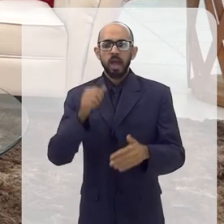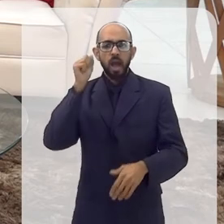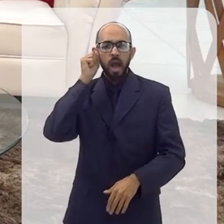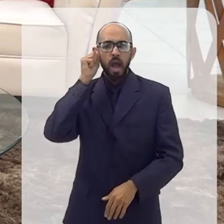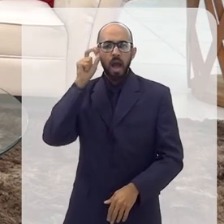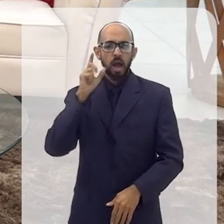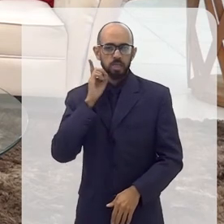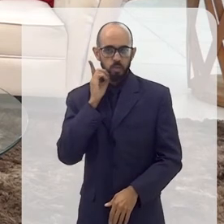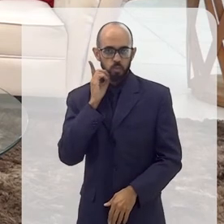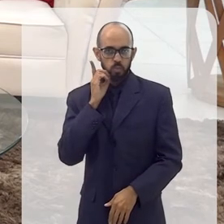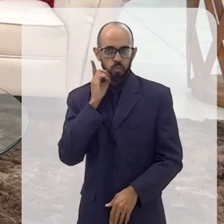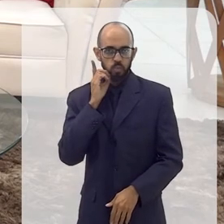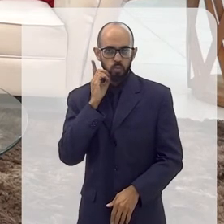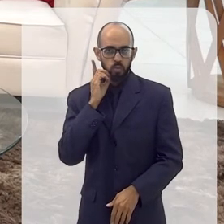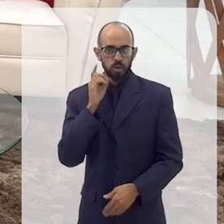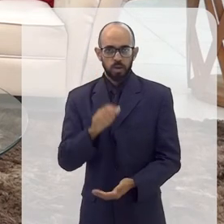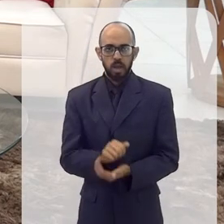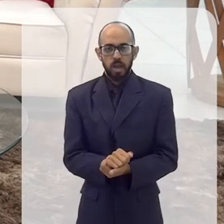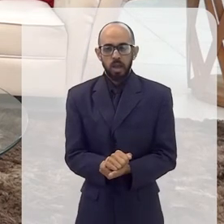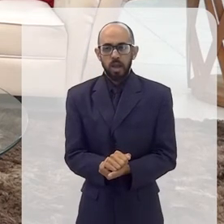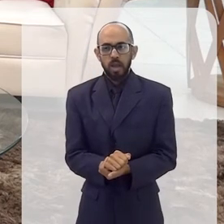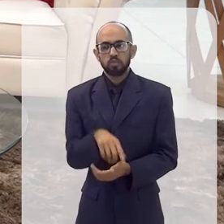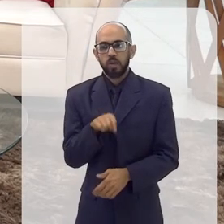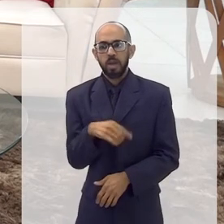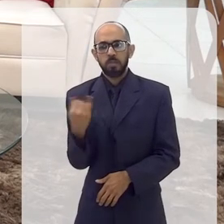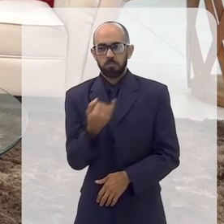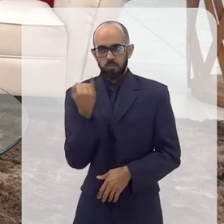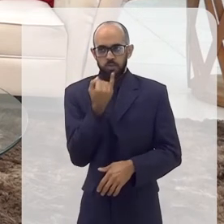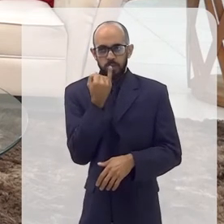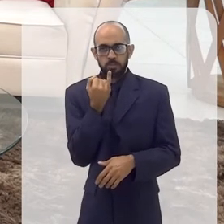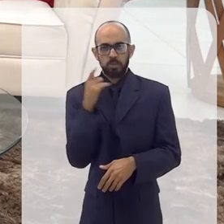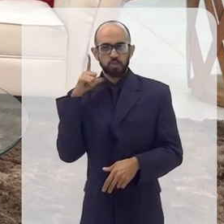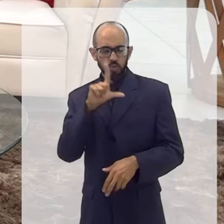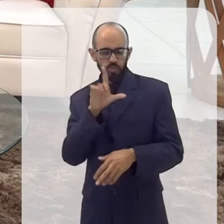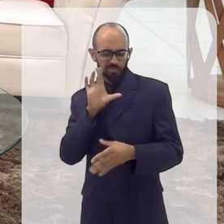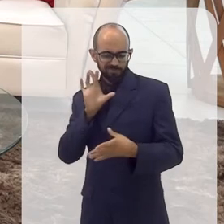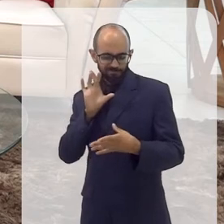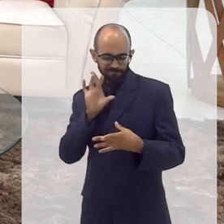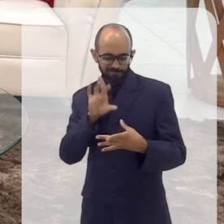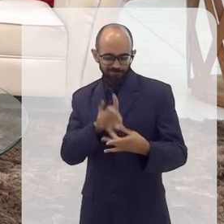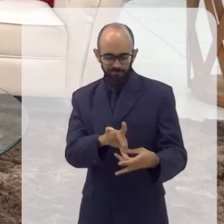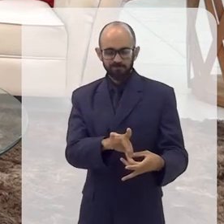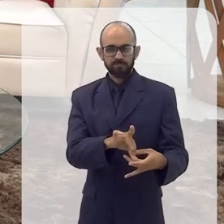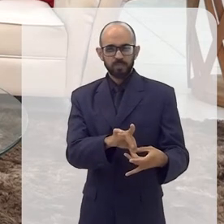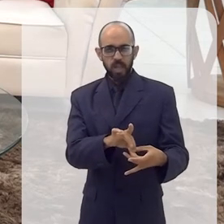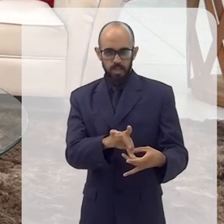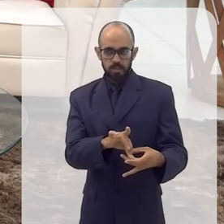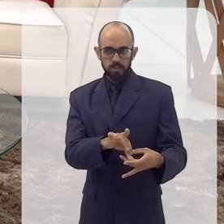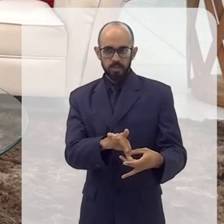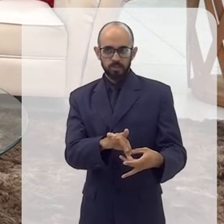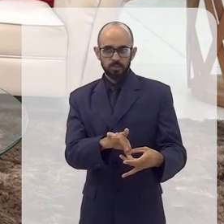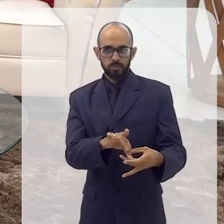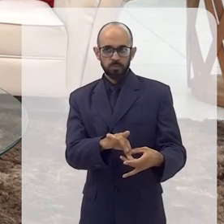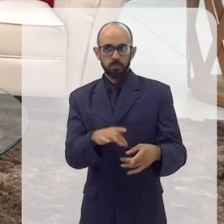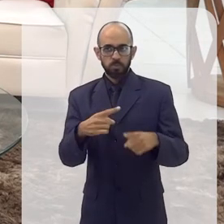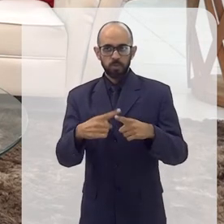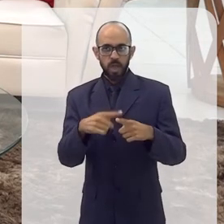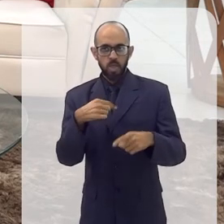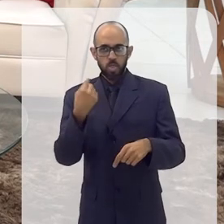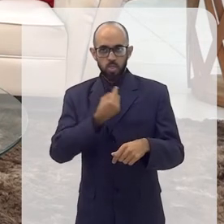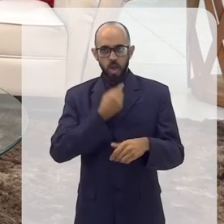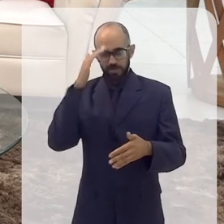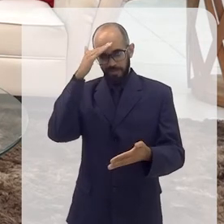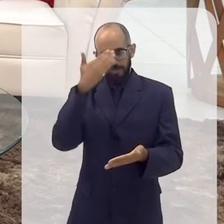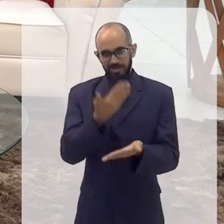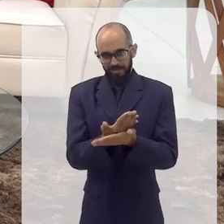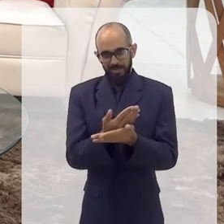E para nós é muito importante isso, nós estarmos ligados, aprendermos sobre eles, e porque